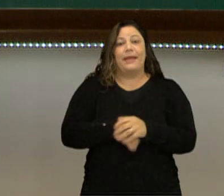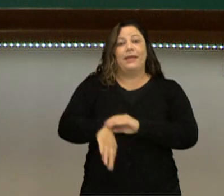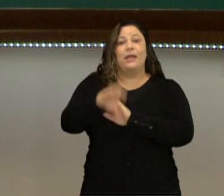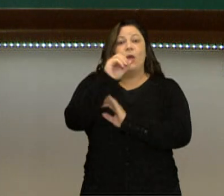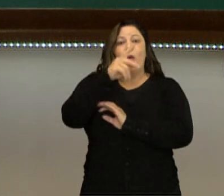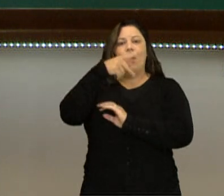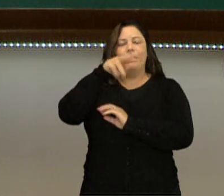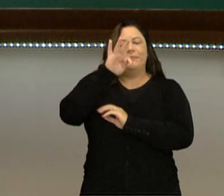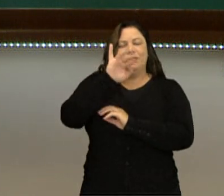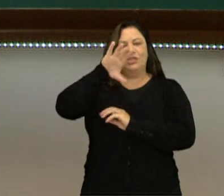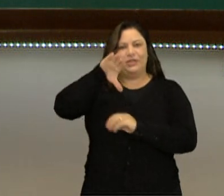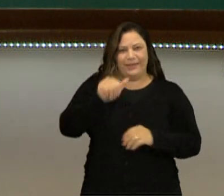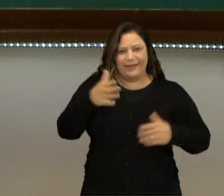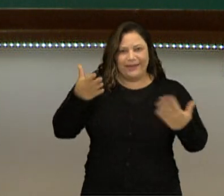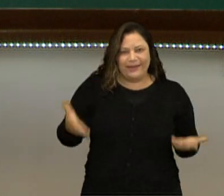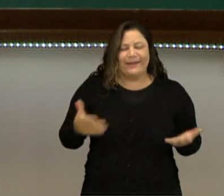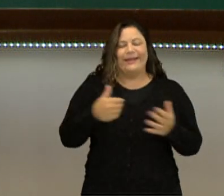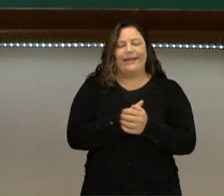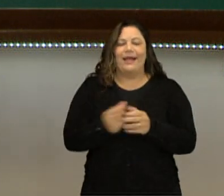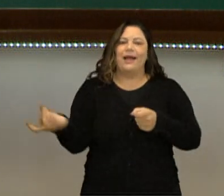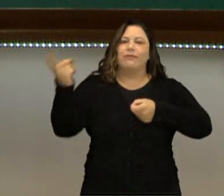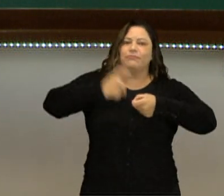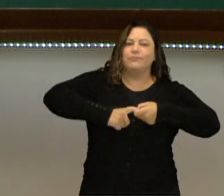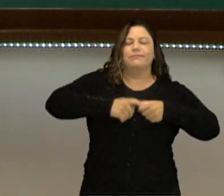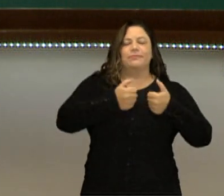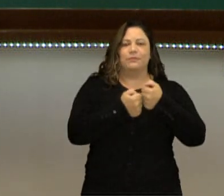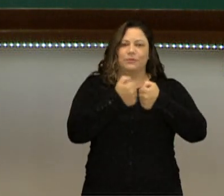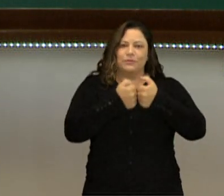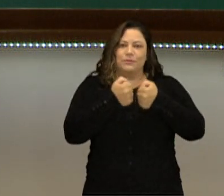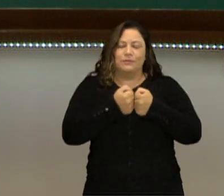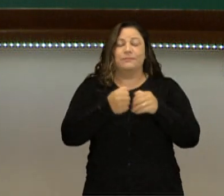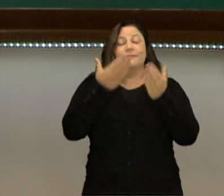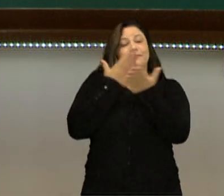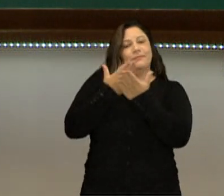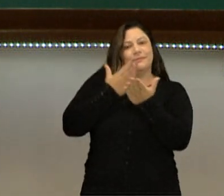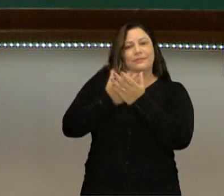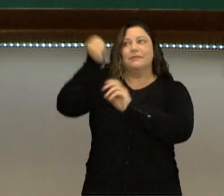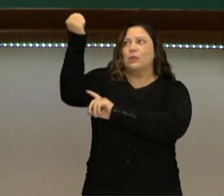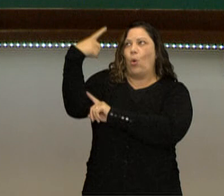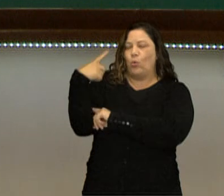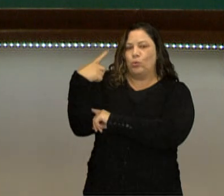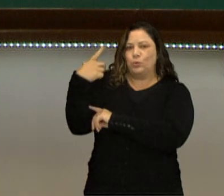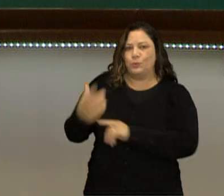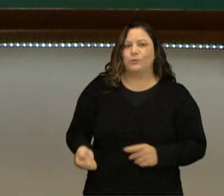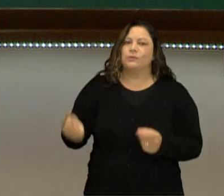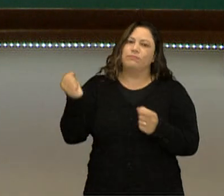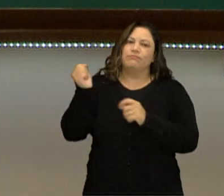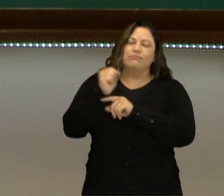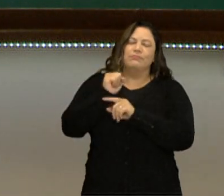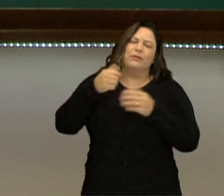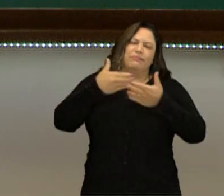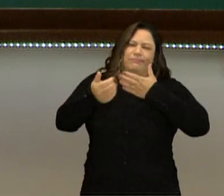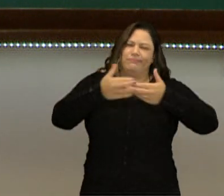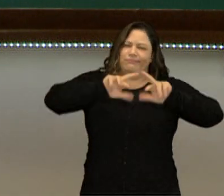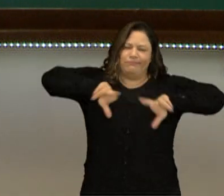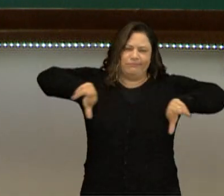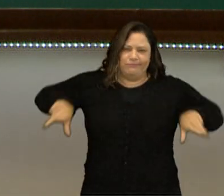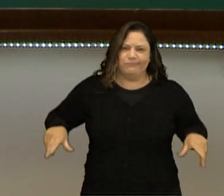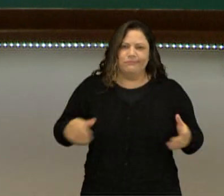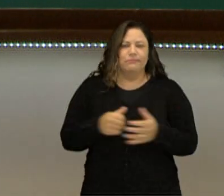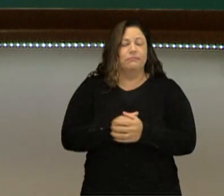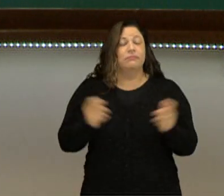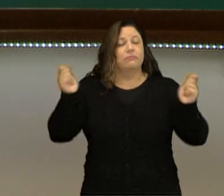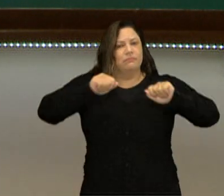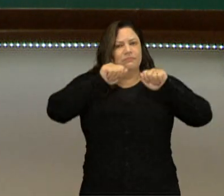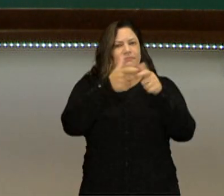óptica. Óptica é o ramo da física que estuda a luz, beleza? Só que assim, pessoal, a óptica ela é